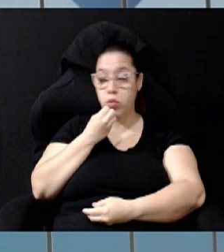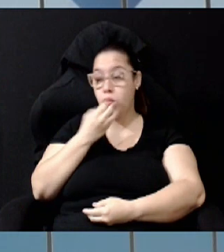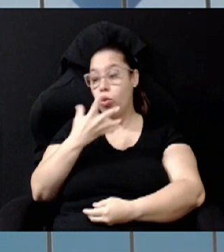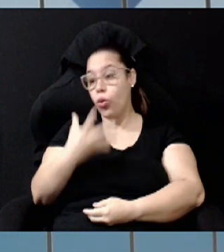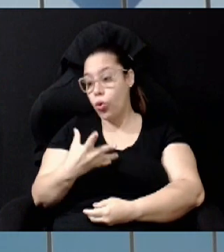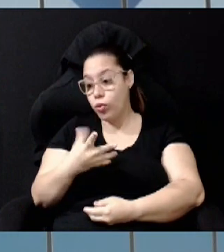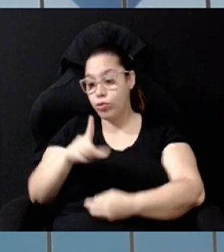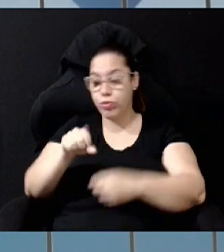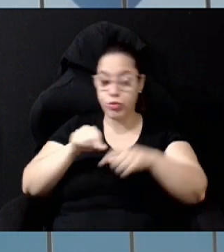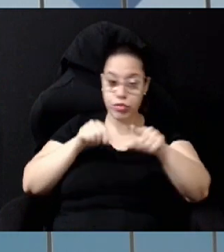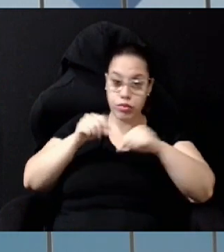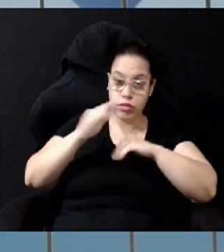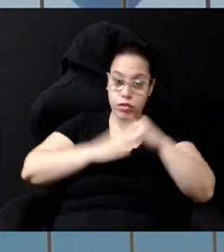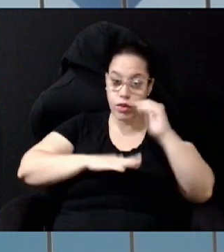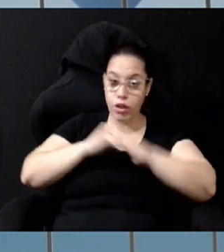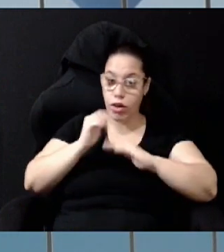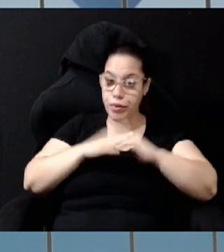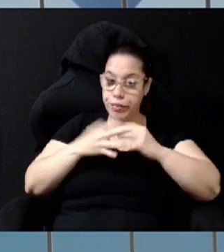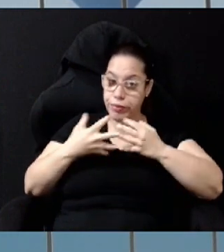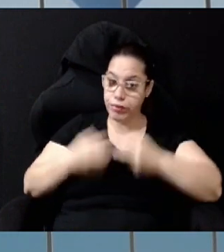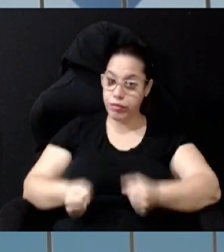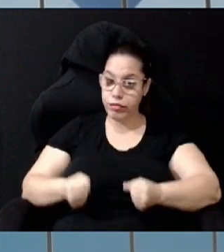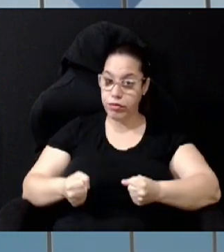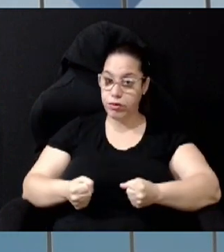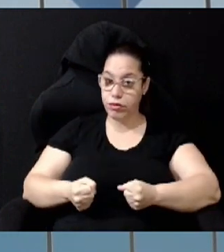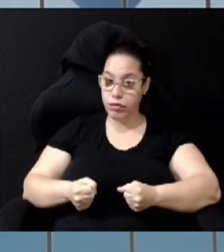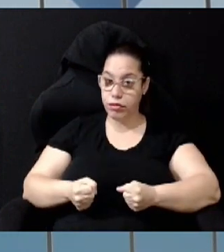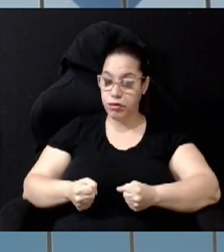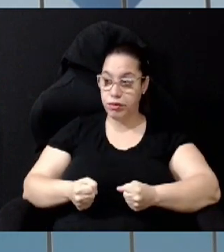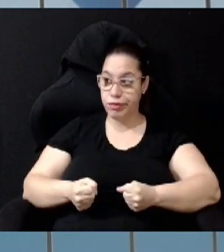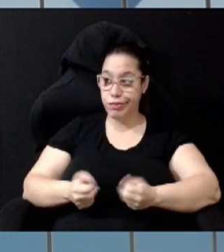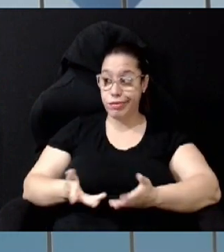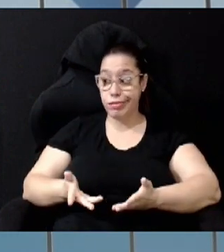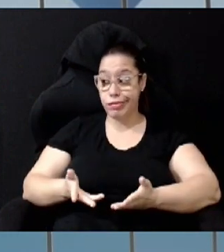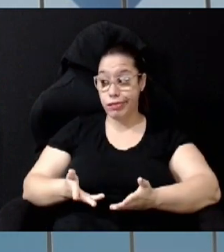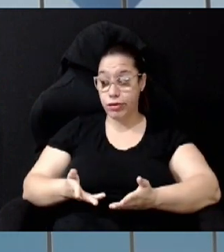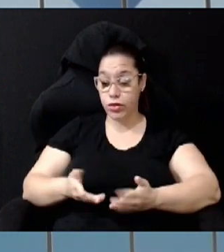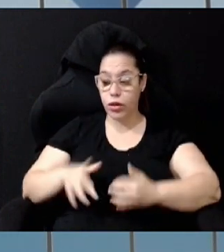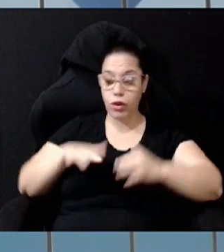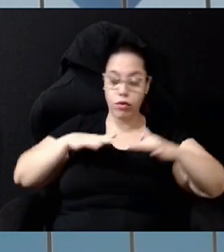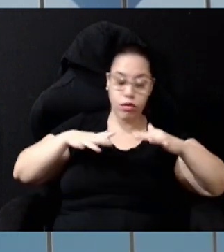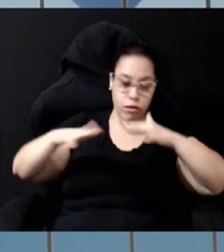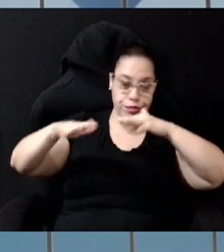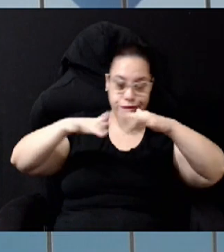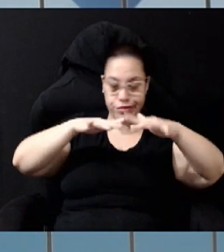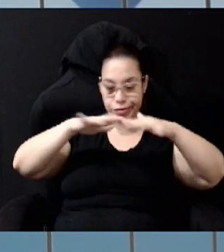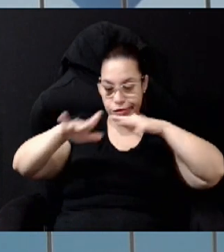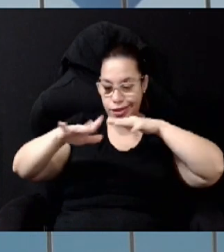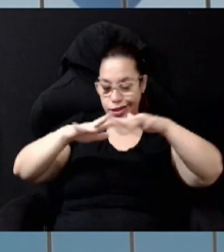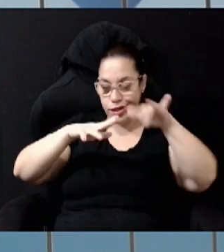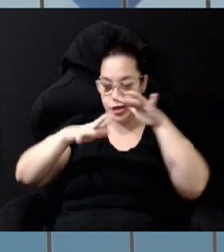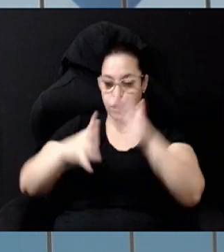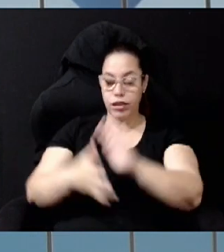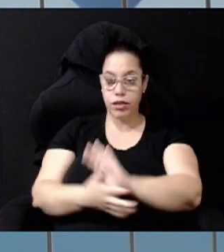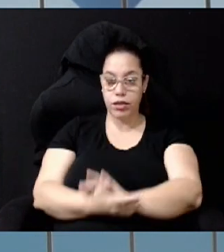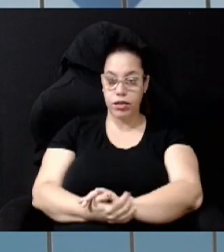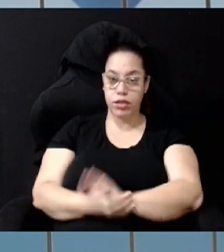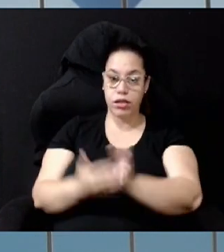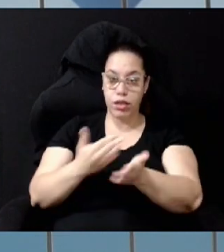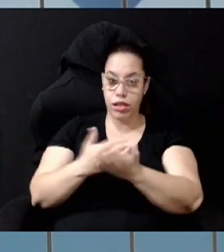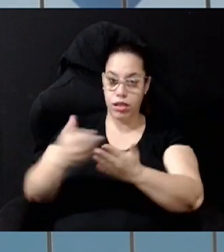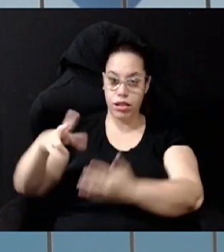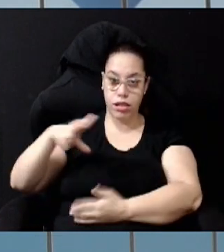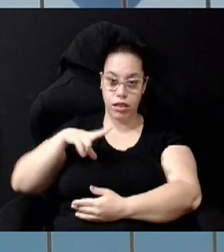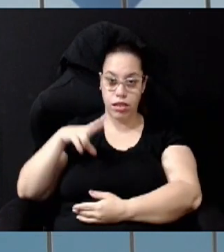gente consome. Então, é uma cadeia. E a gente tem que fomentar esse círculo virtuoso dentro da iniciativa privada. Isso é uma discussão